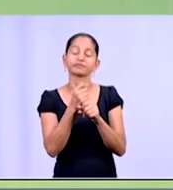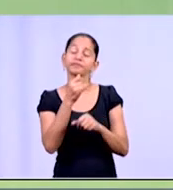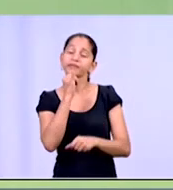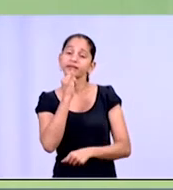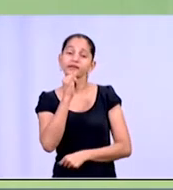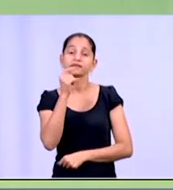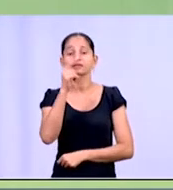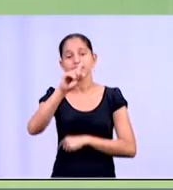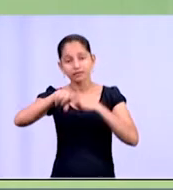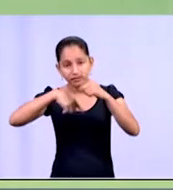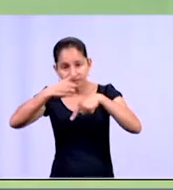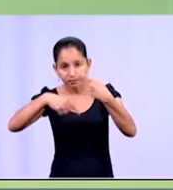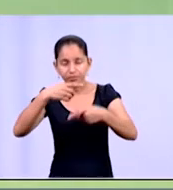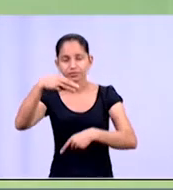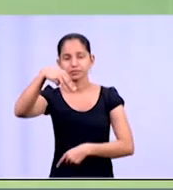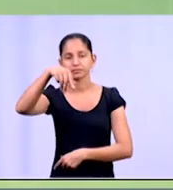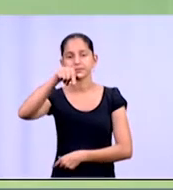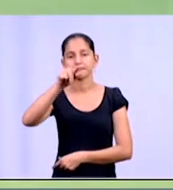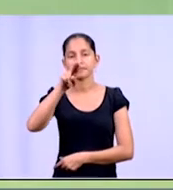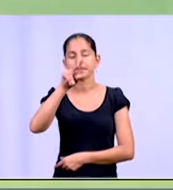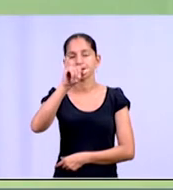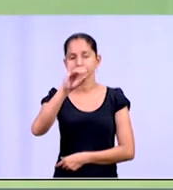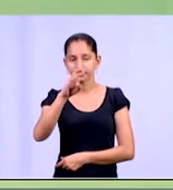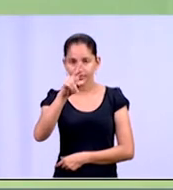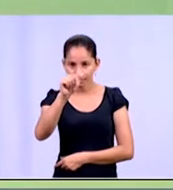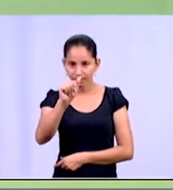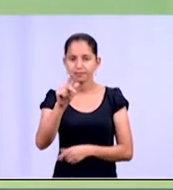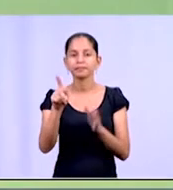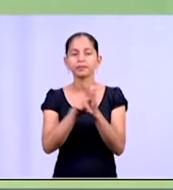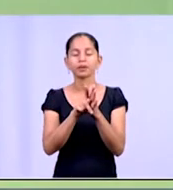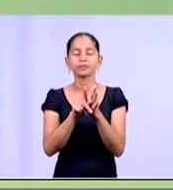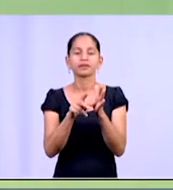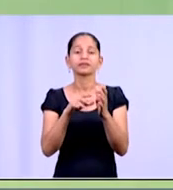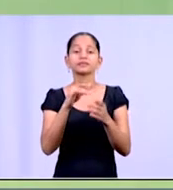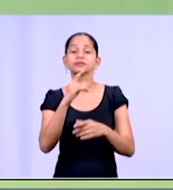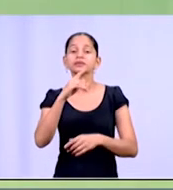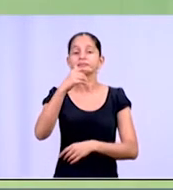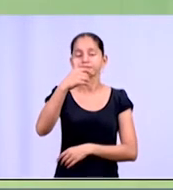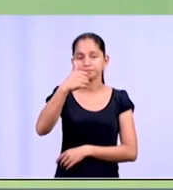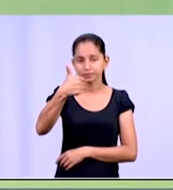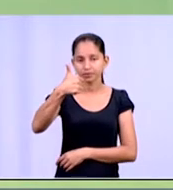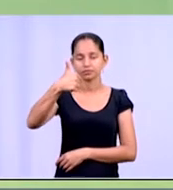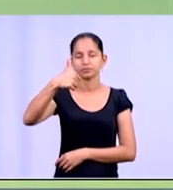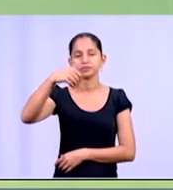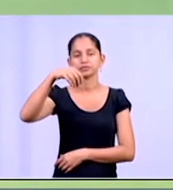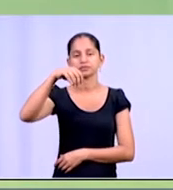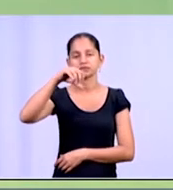Depois, uma máquina diferencial de Charles Babbage, de 1822.